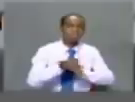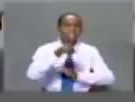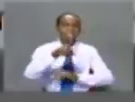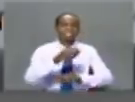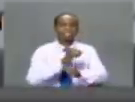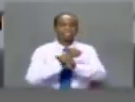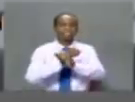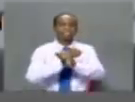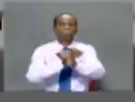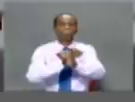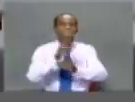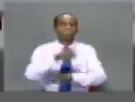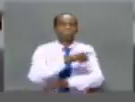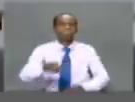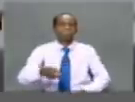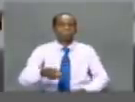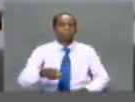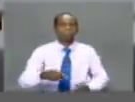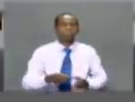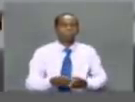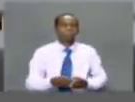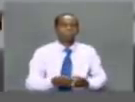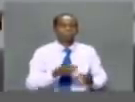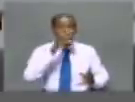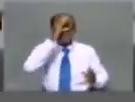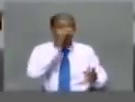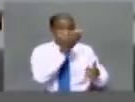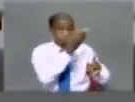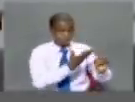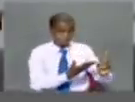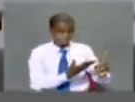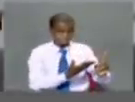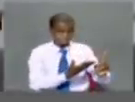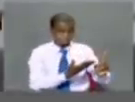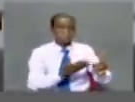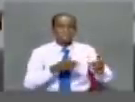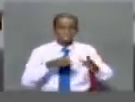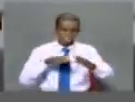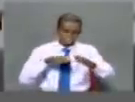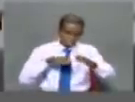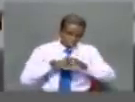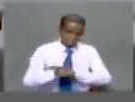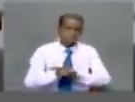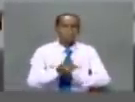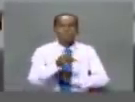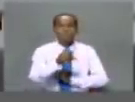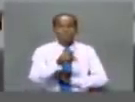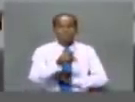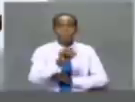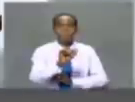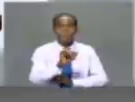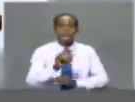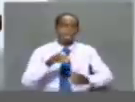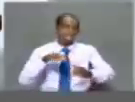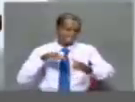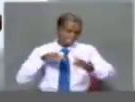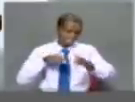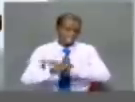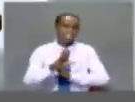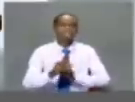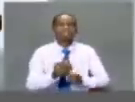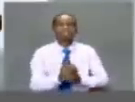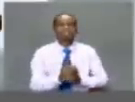investigar o uso de trabalho infantil pelos chineses, que na altura recrutavam